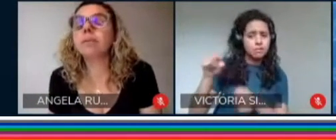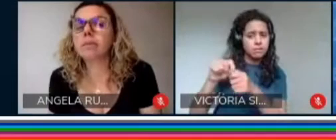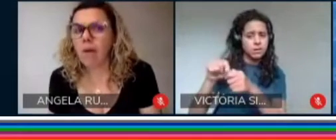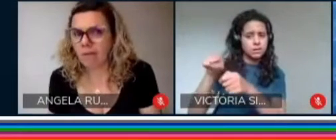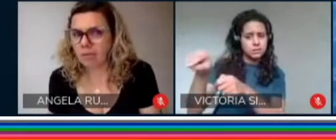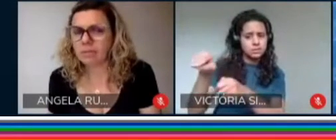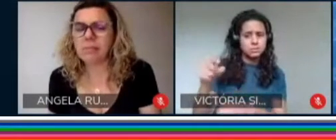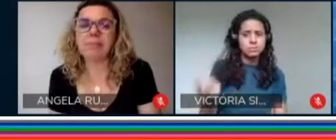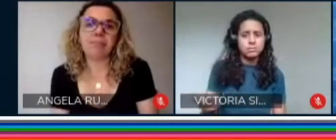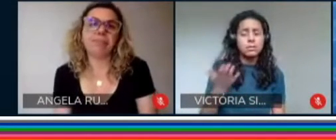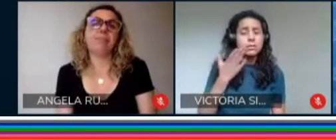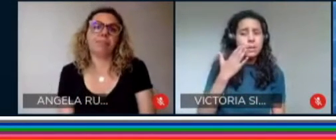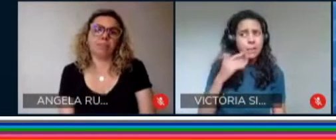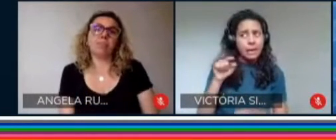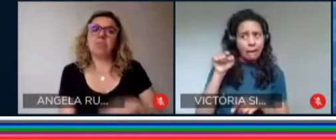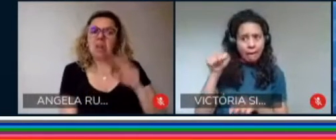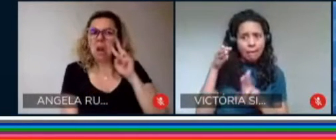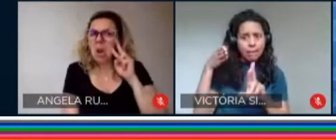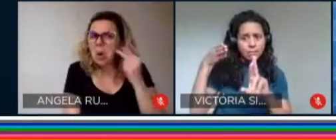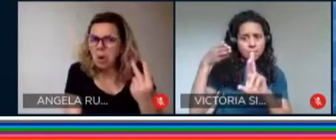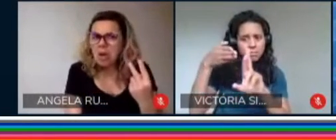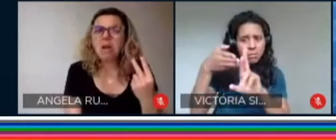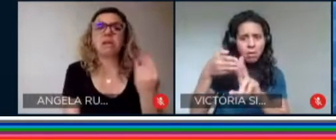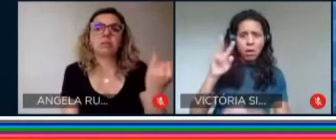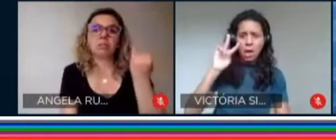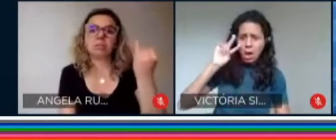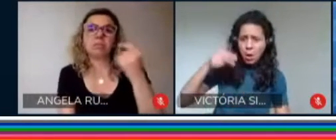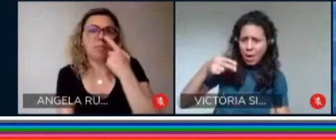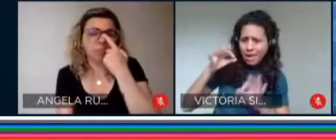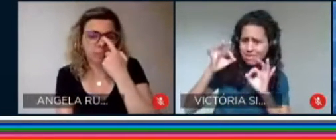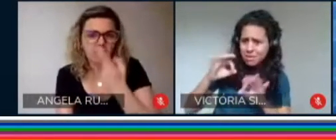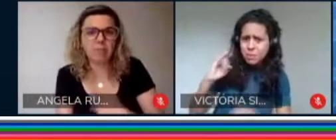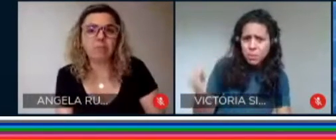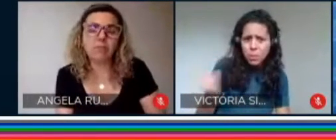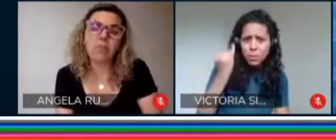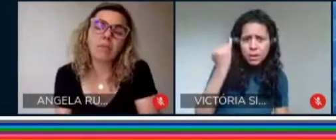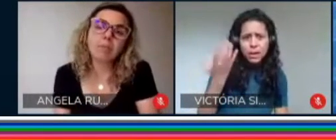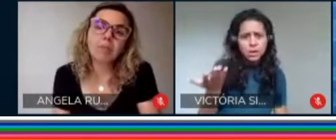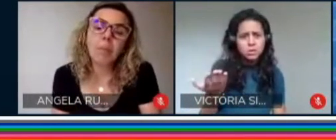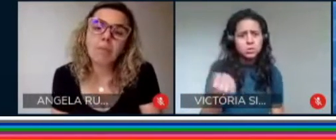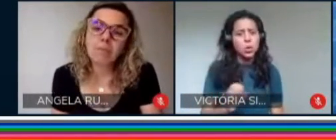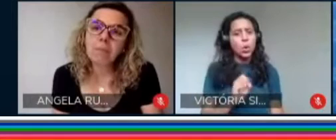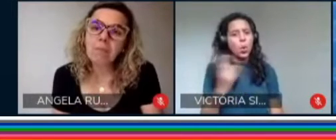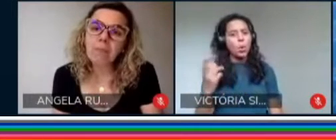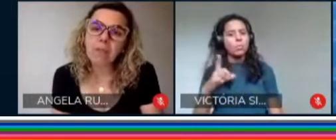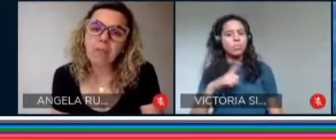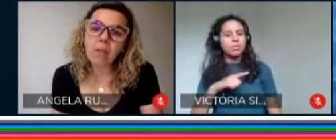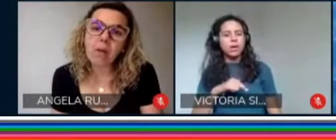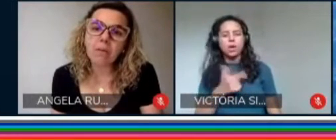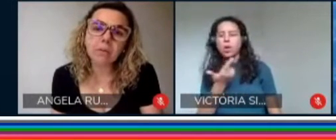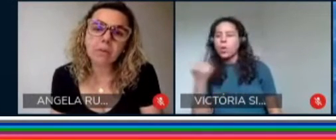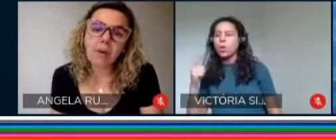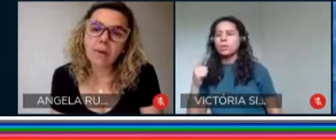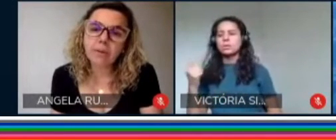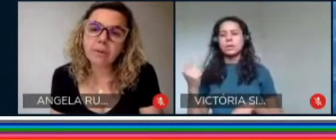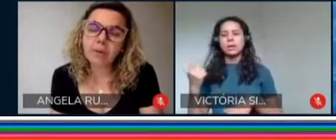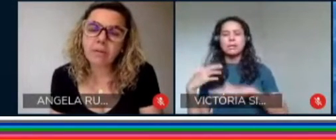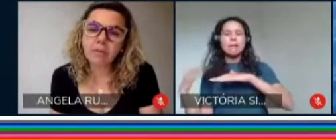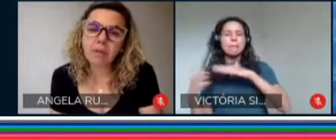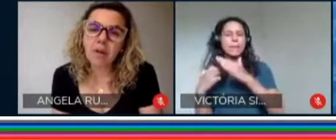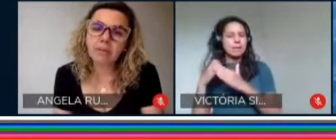está dizendo, né, as fontes dos dados, e se existe algum patrocínio da informação. A gente traz essa imagem,